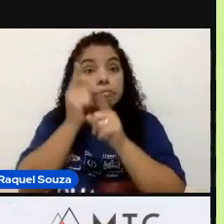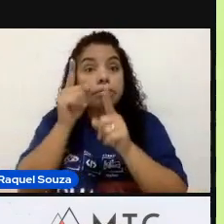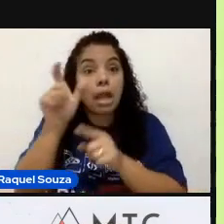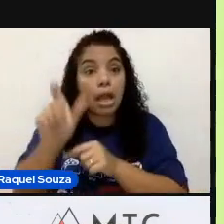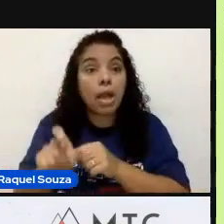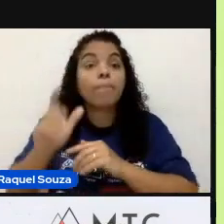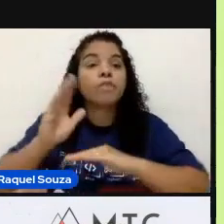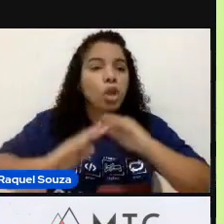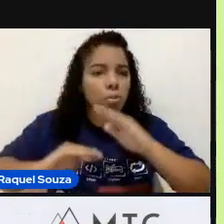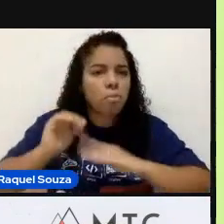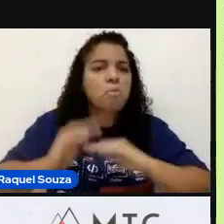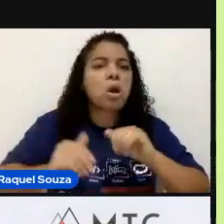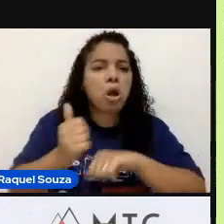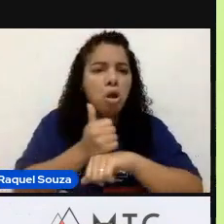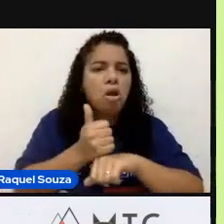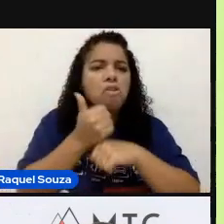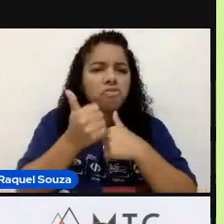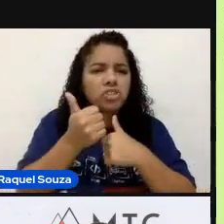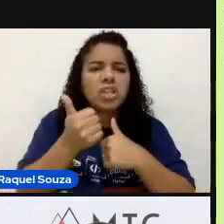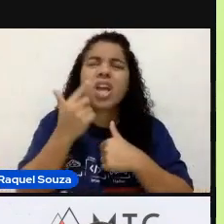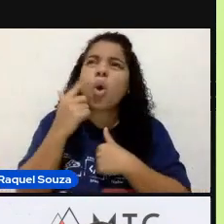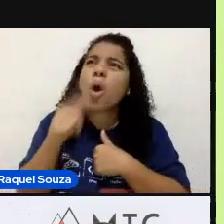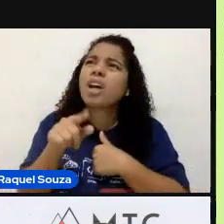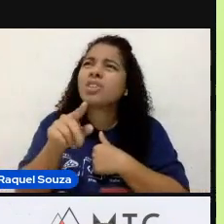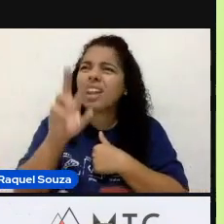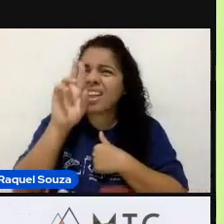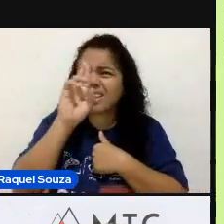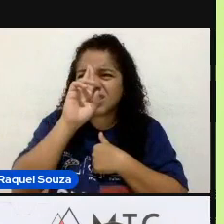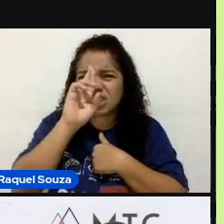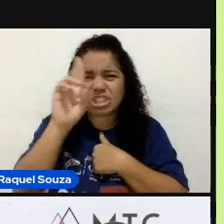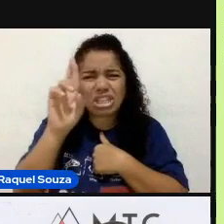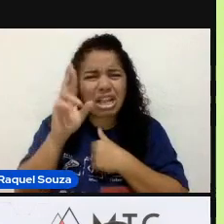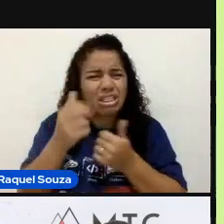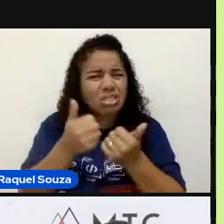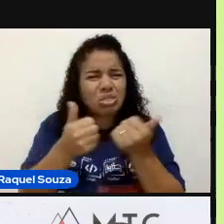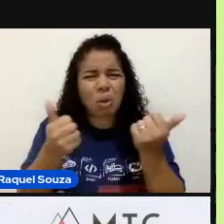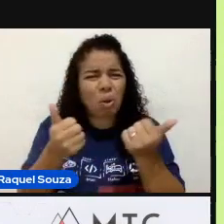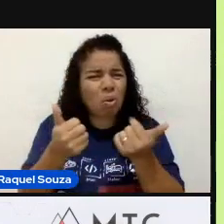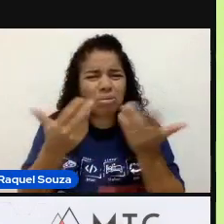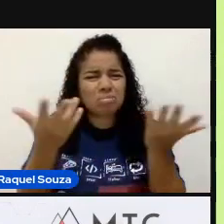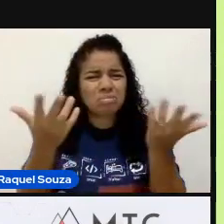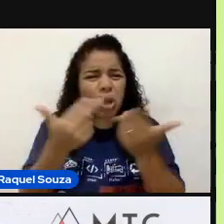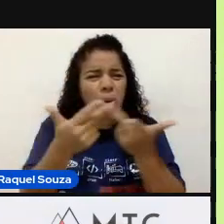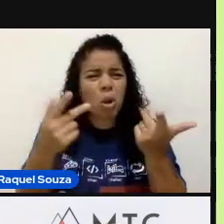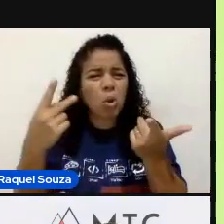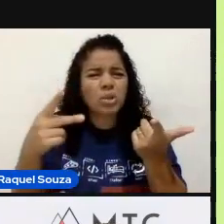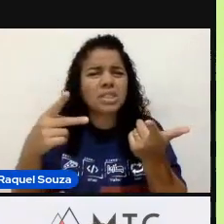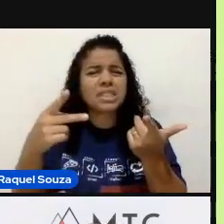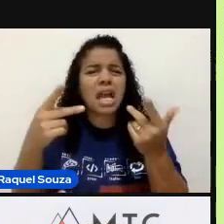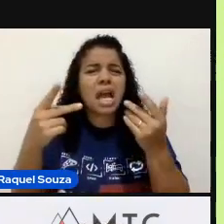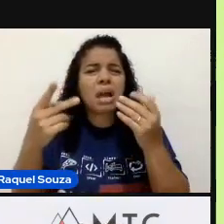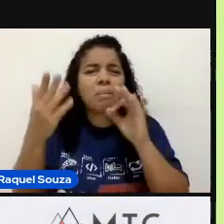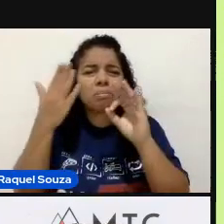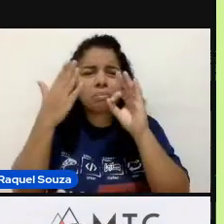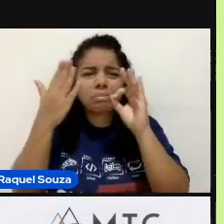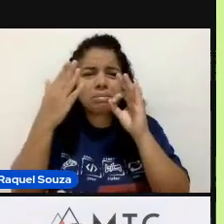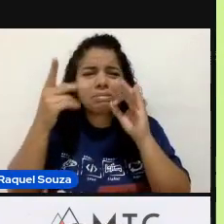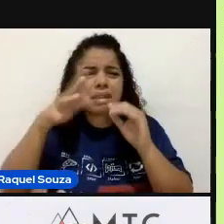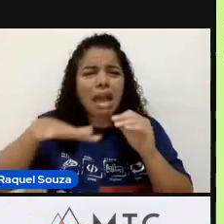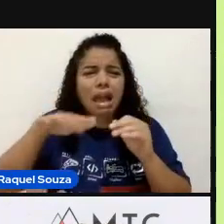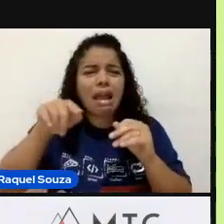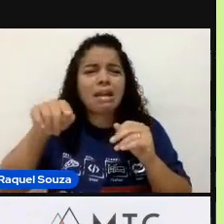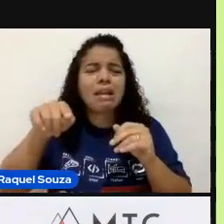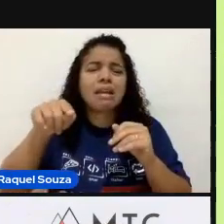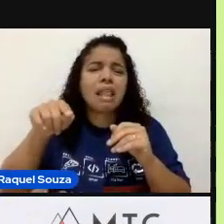é justamente, acho que ele é diretor de alguma coisa de psiquiatria da Paraíba. Então, ele sempre está por dentro das